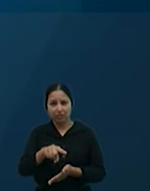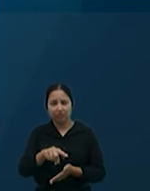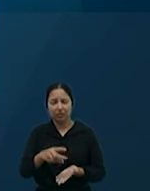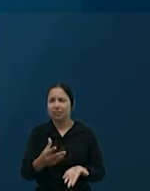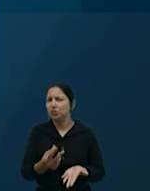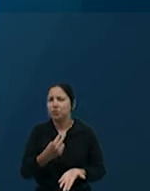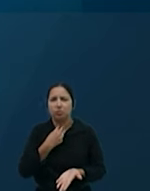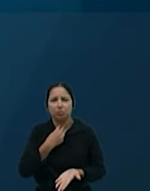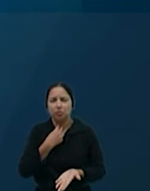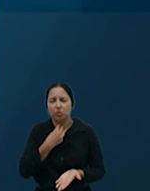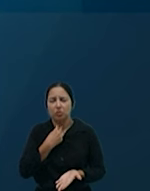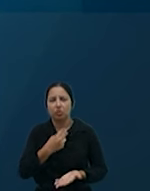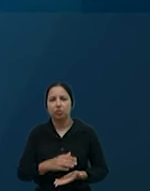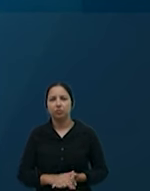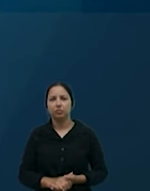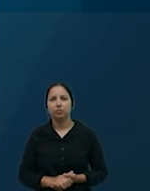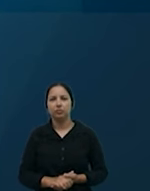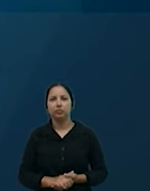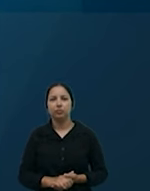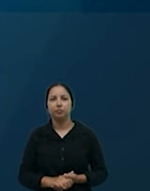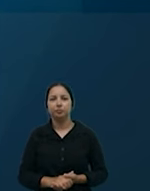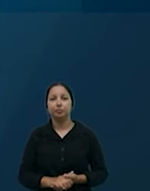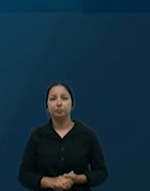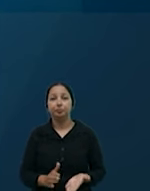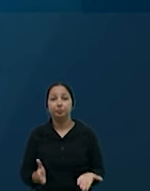O que a União está fazendo agora